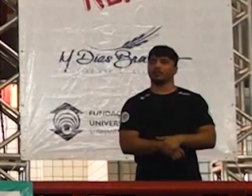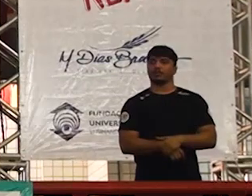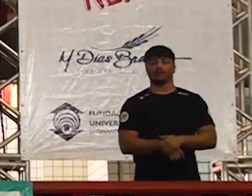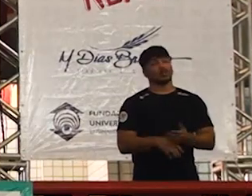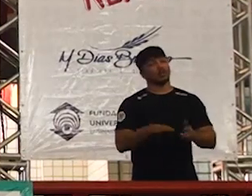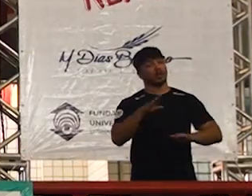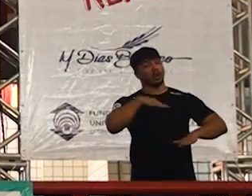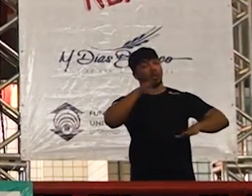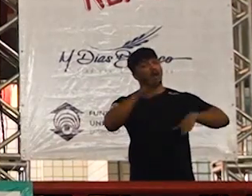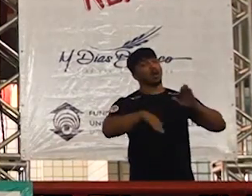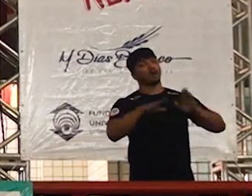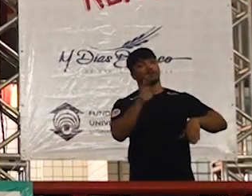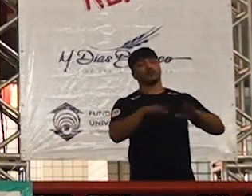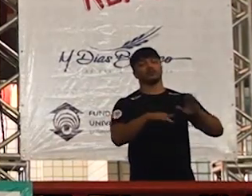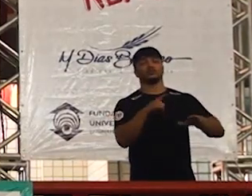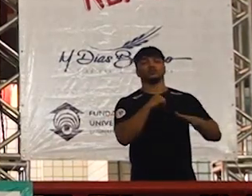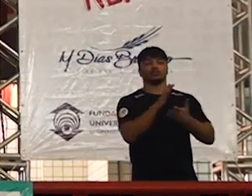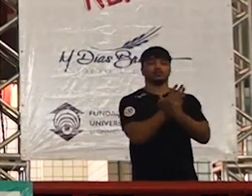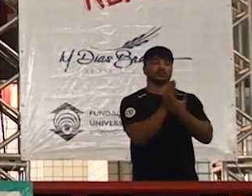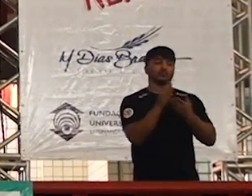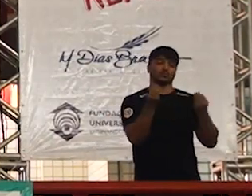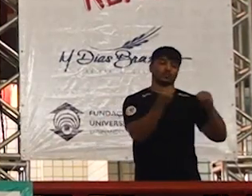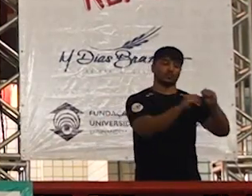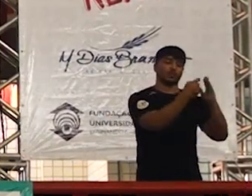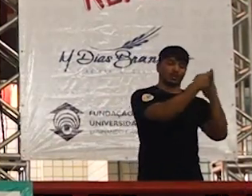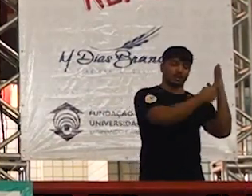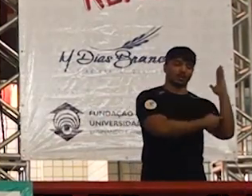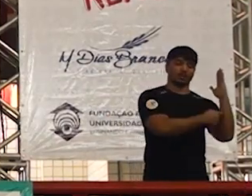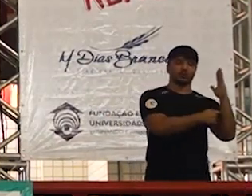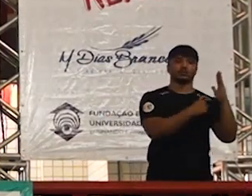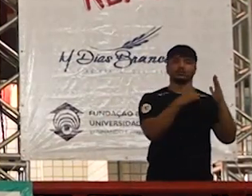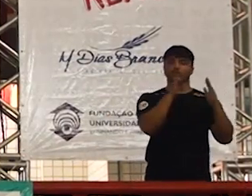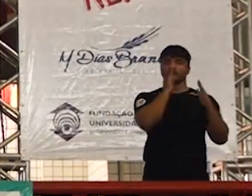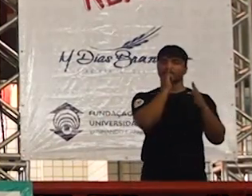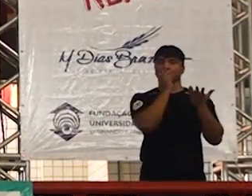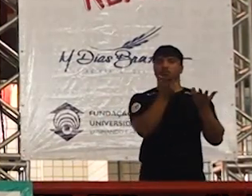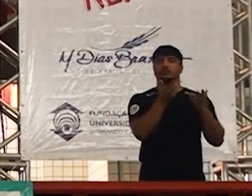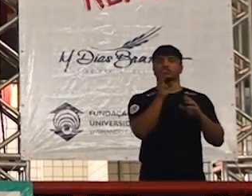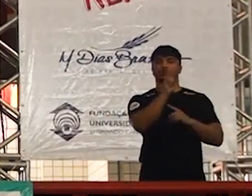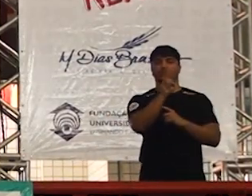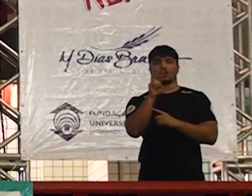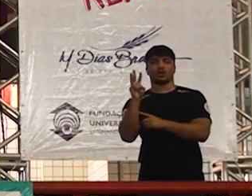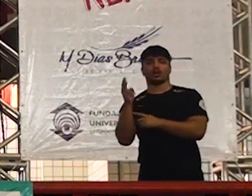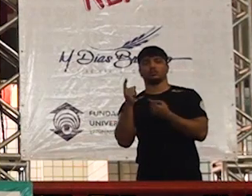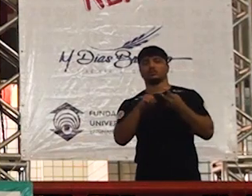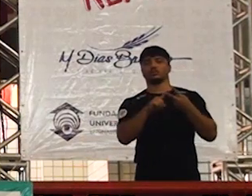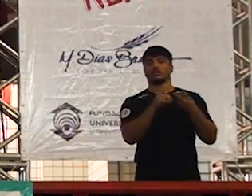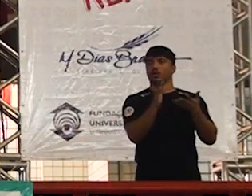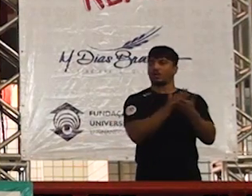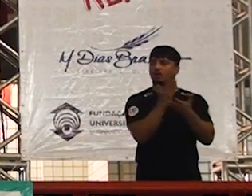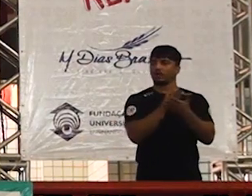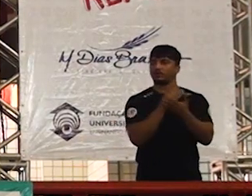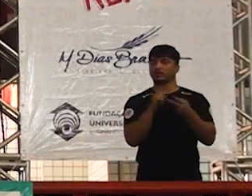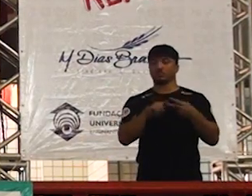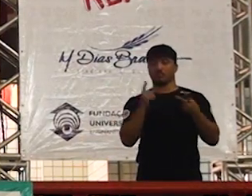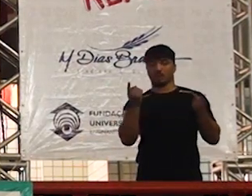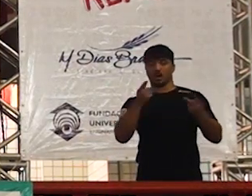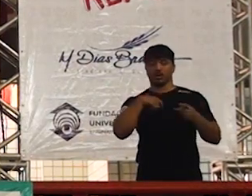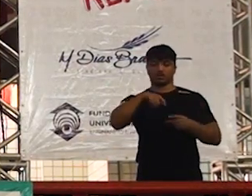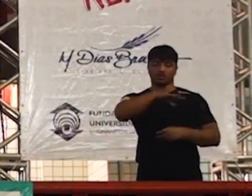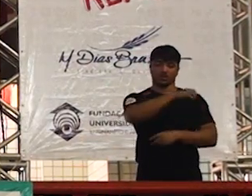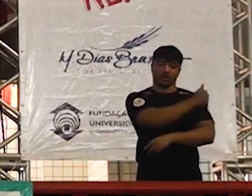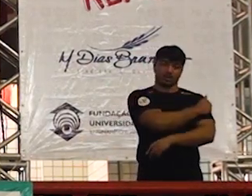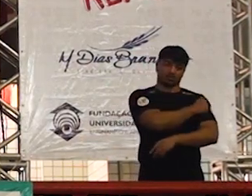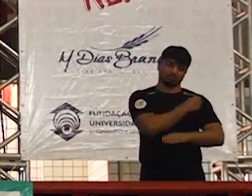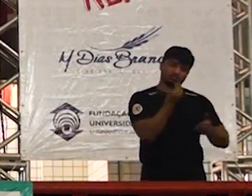Às vezes, alunos colocam na redação um exemplo de um site, de uma revista, mas esse aluno,